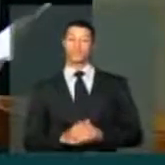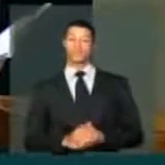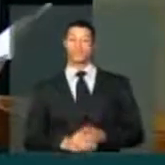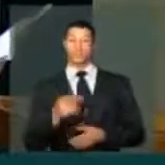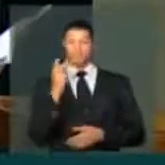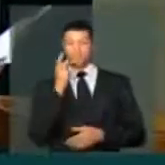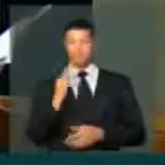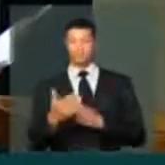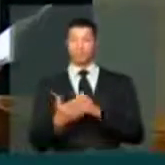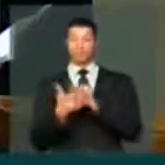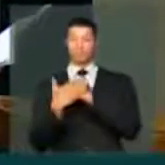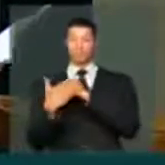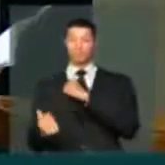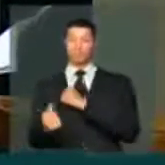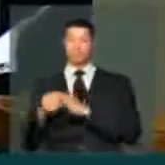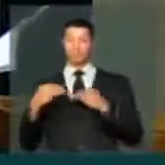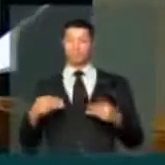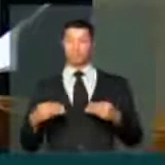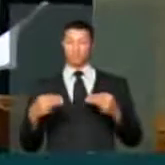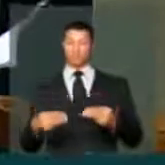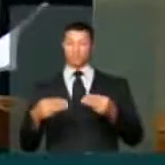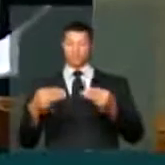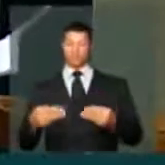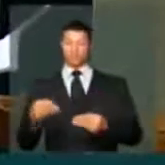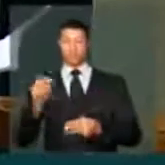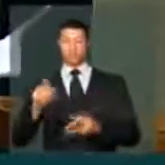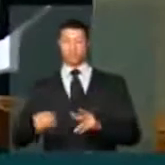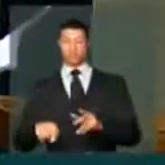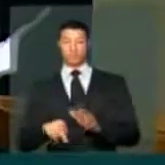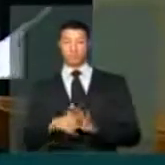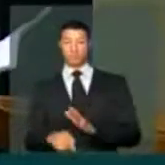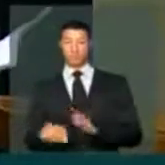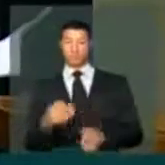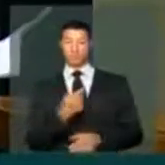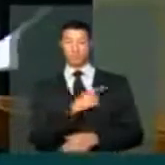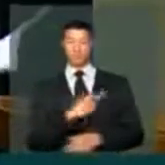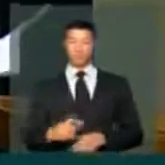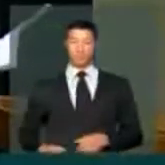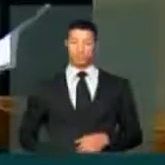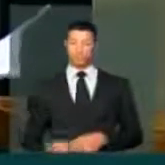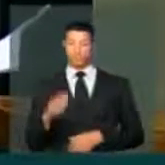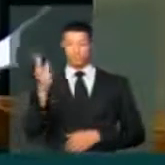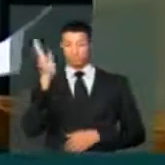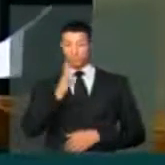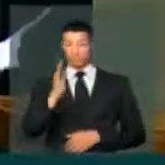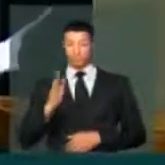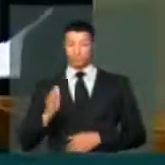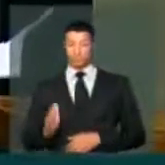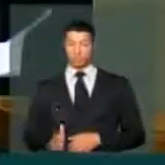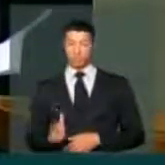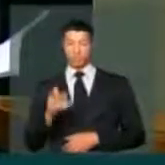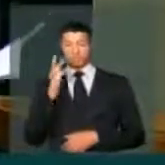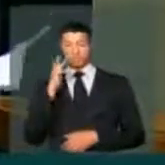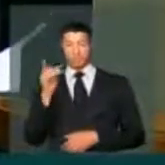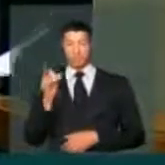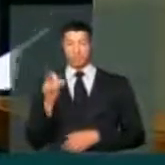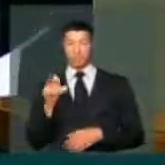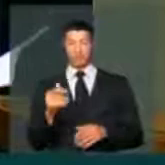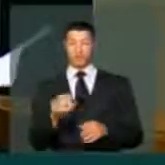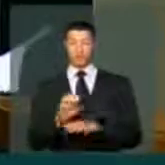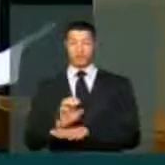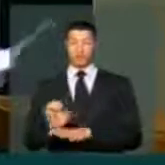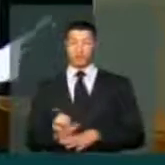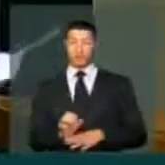a convocação dos ministros, que é o governo brasileiro repasse verbas públicas para entidades ligadas ao